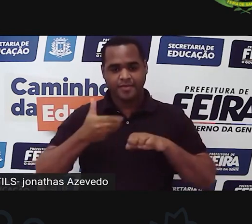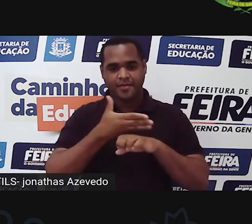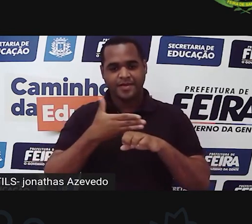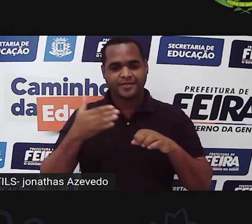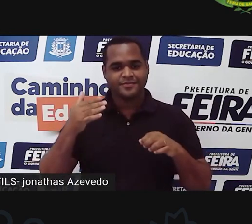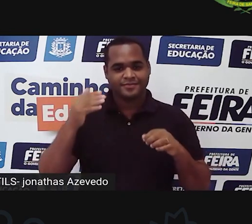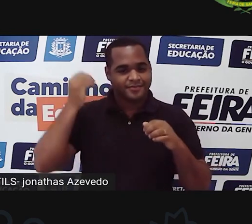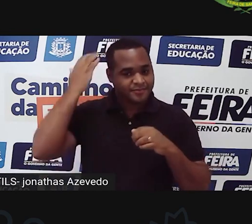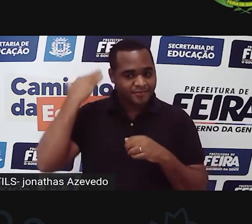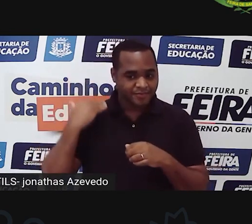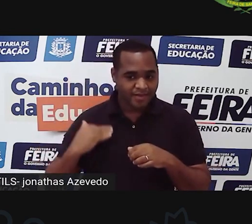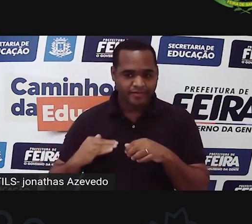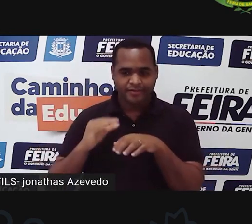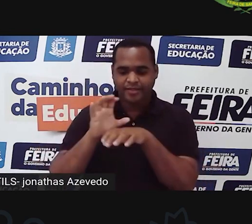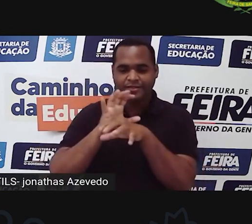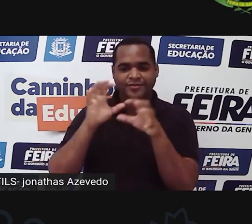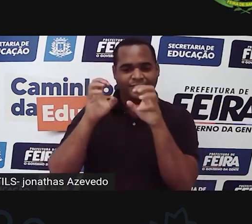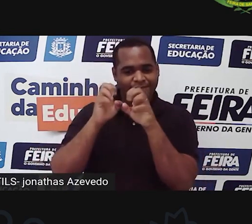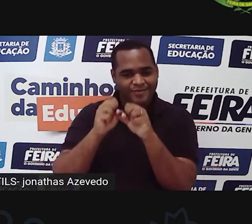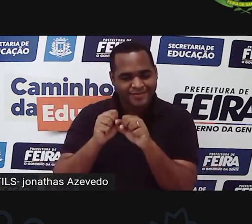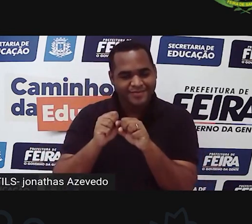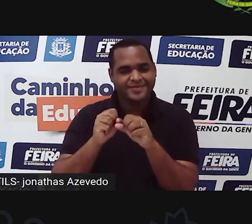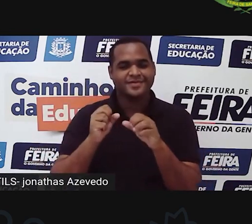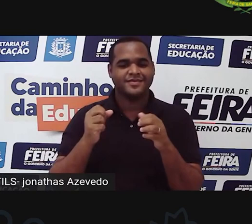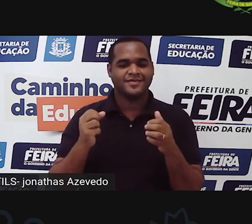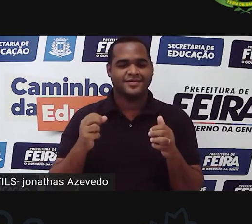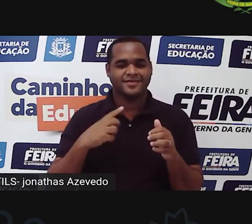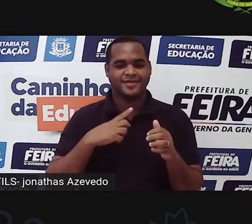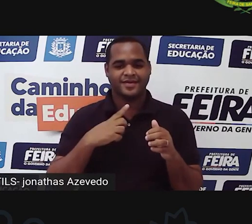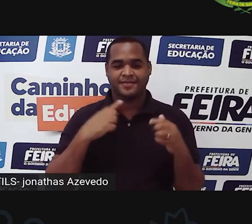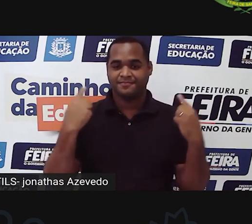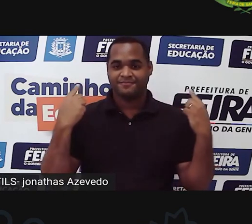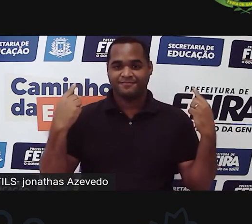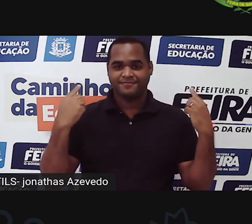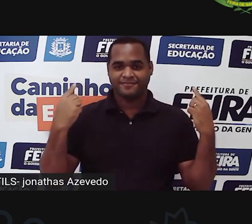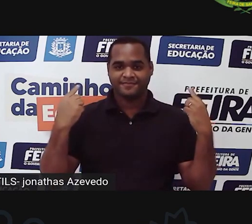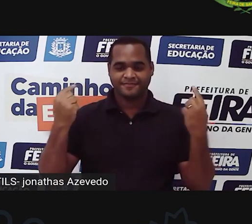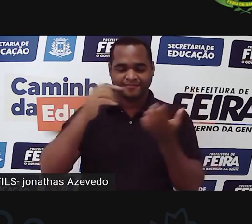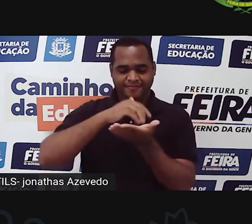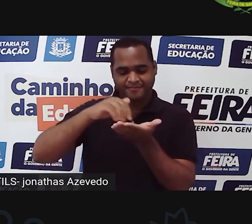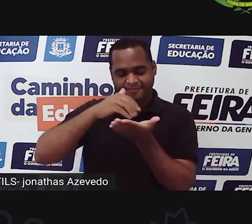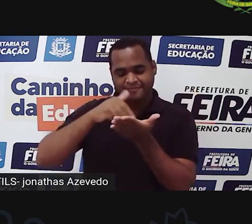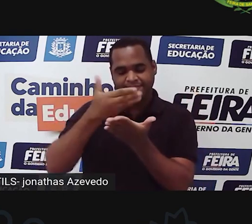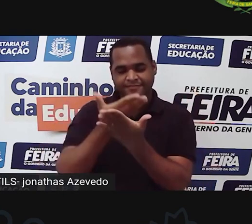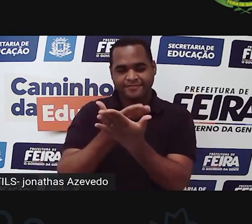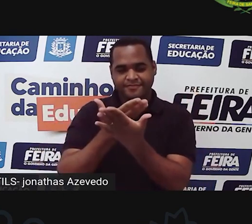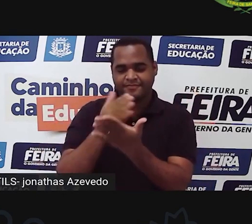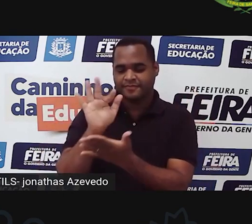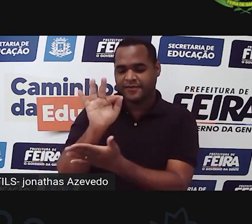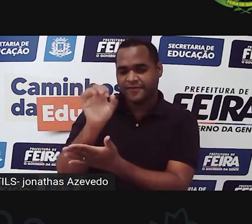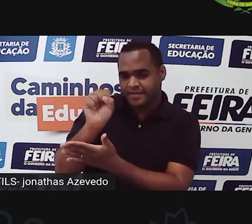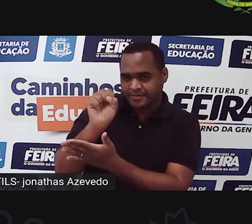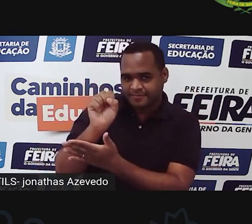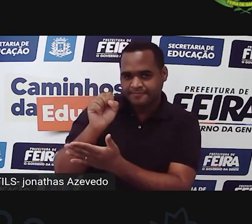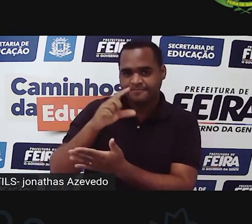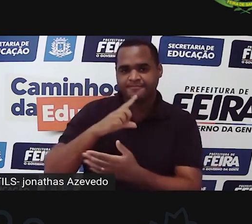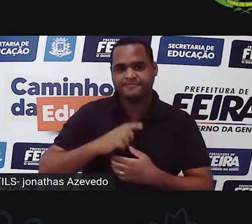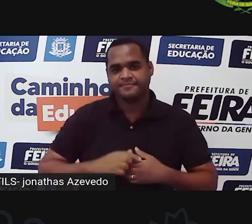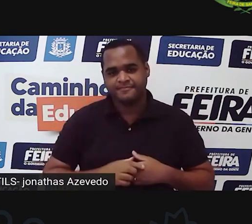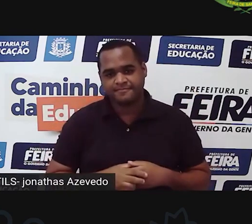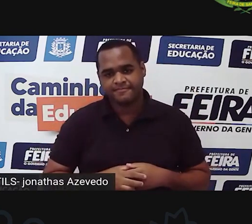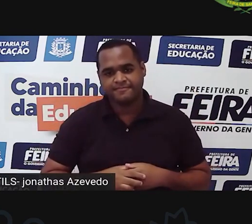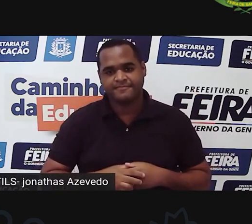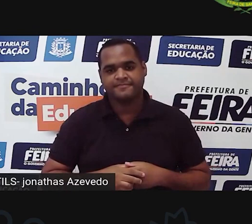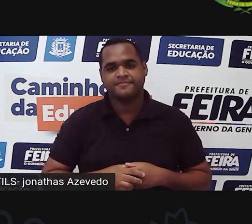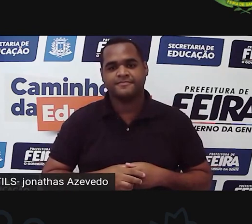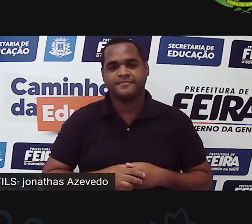cabelo é comprido um pouquinho abaixo do ombro, castanho escuro. Aqui atrás de mim tem a logo da Prefeitura Municipal de Feira de Santana e da Secretaria